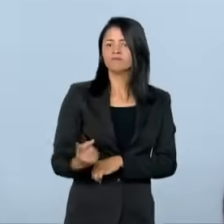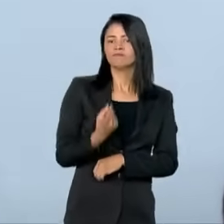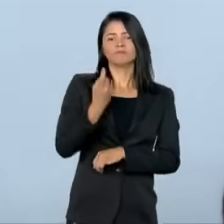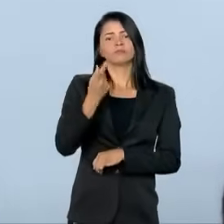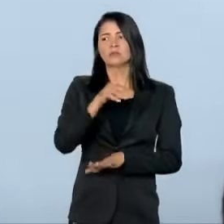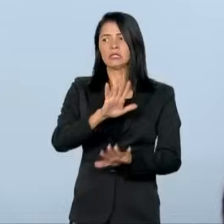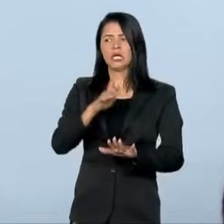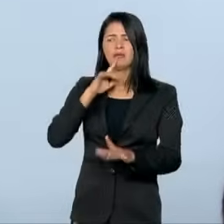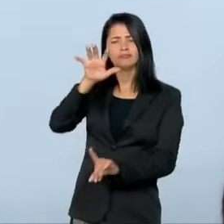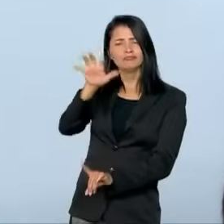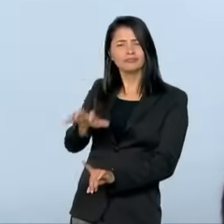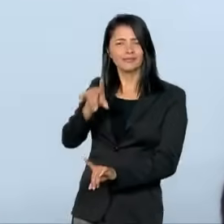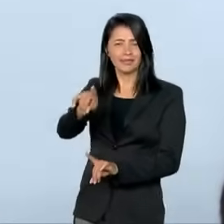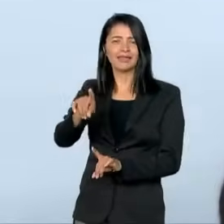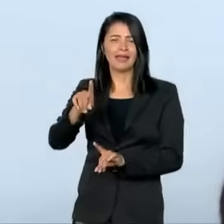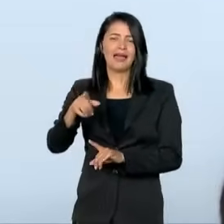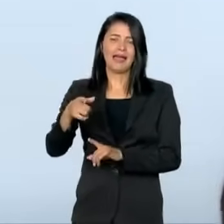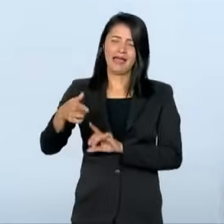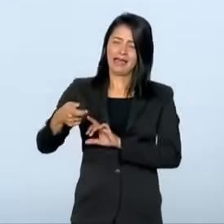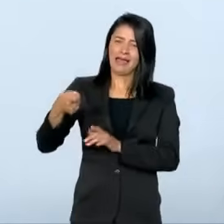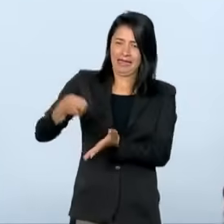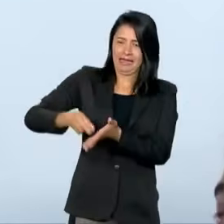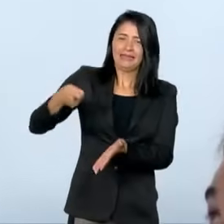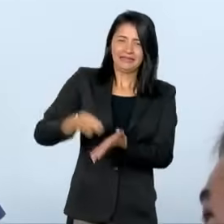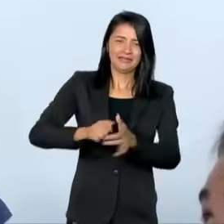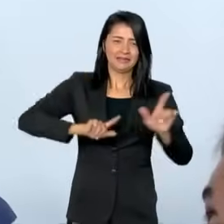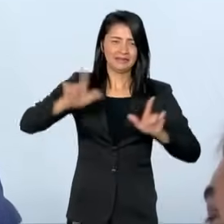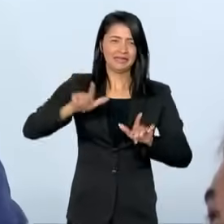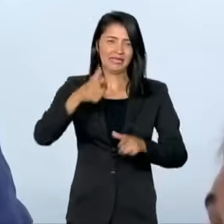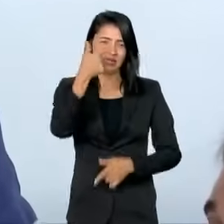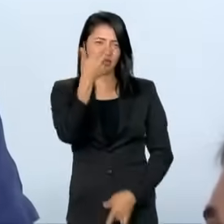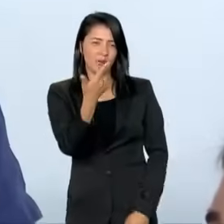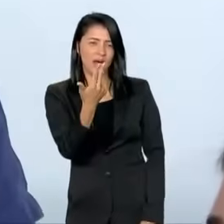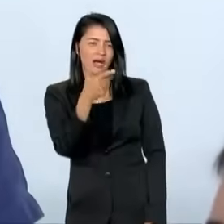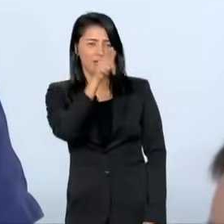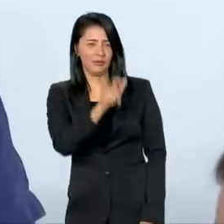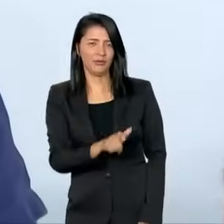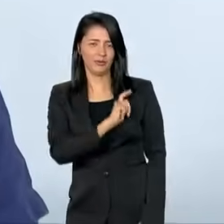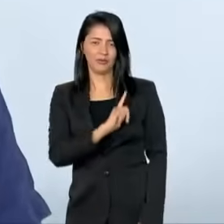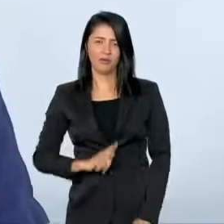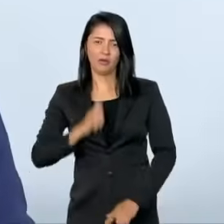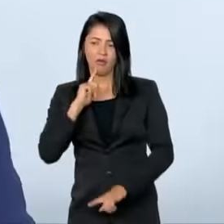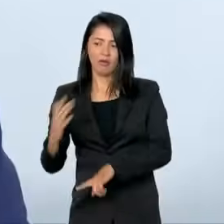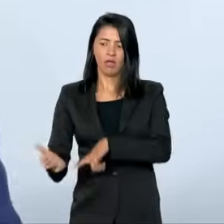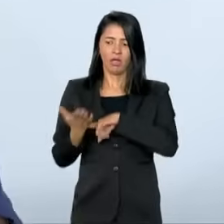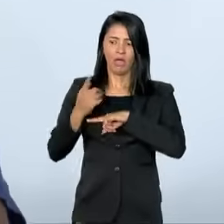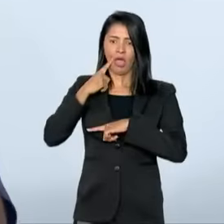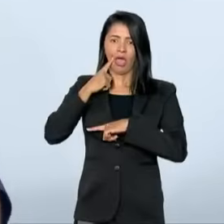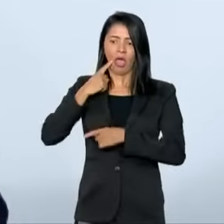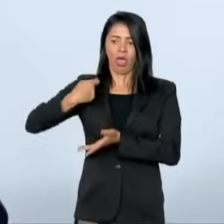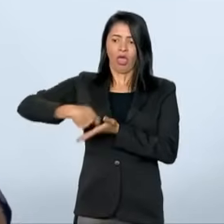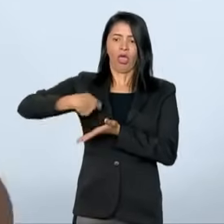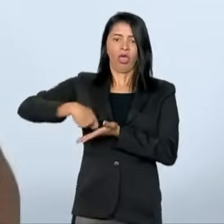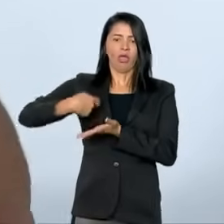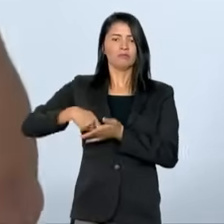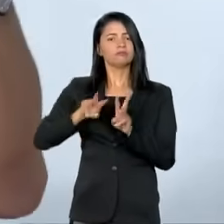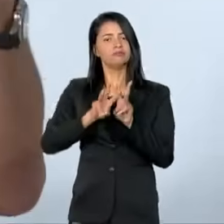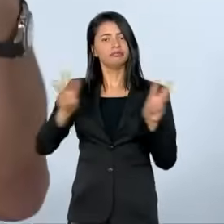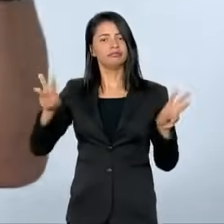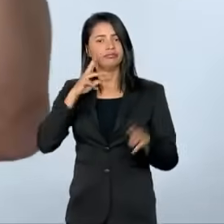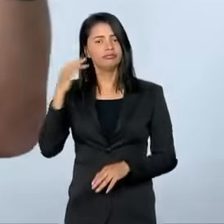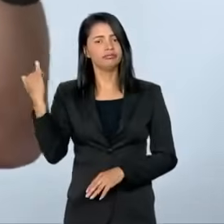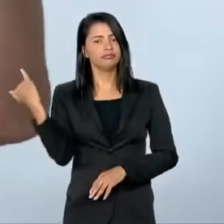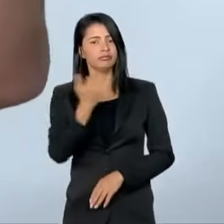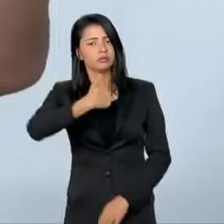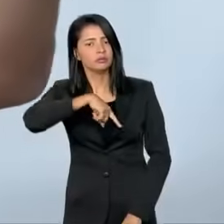isso impacte já na imprensa de cobranças, como o governador me mostrava aqui, um portal já dizendo que nós